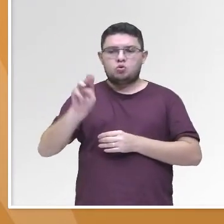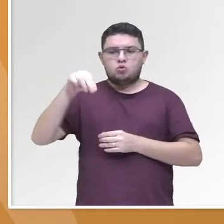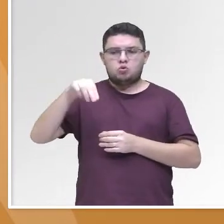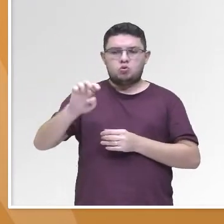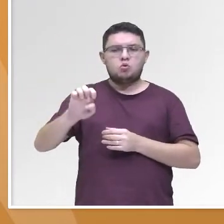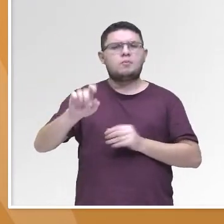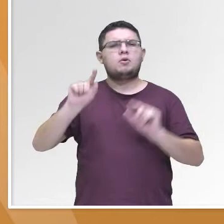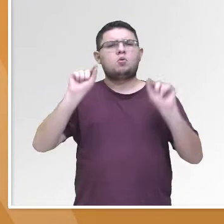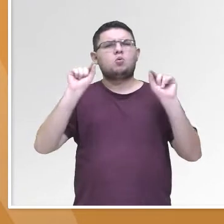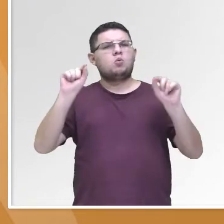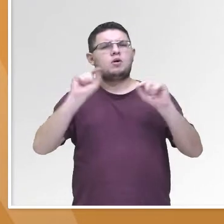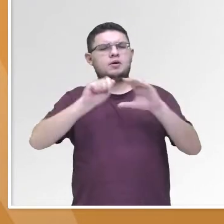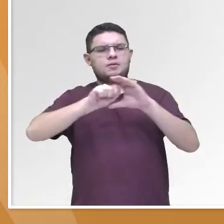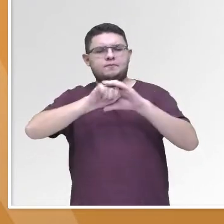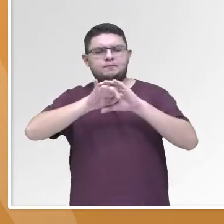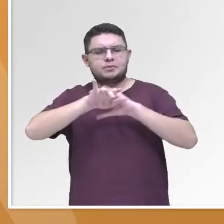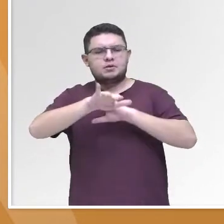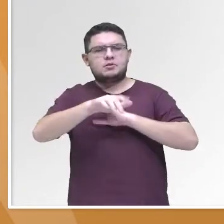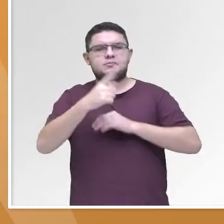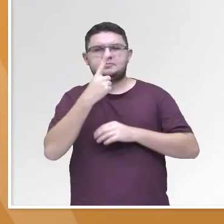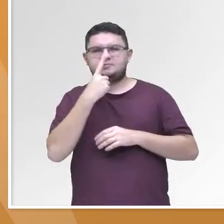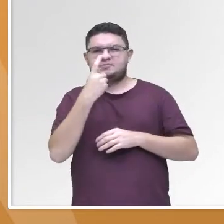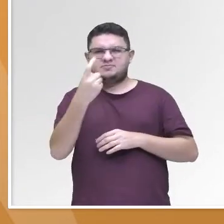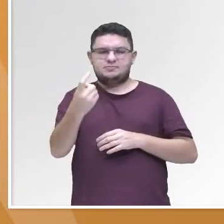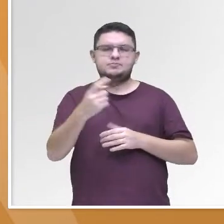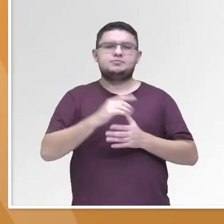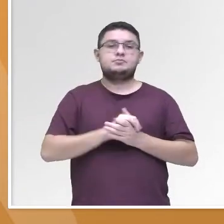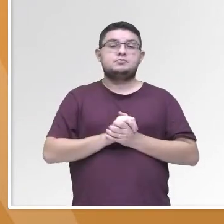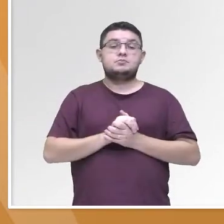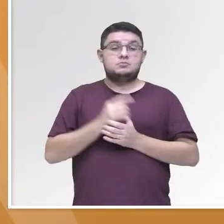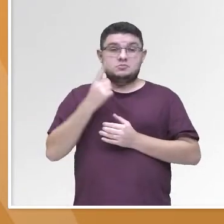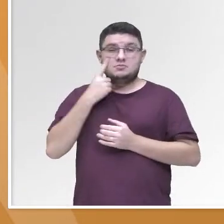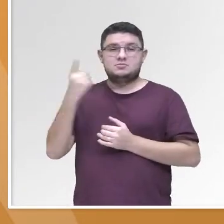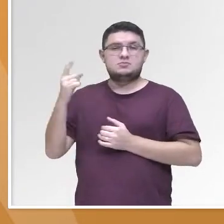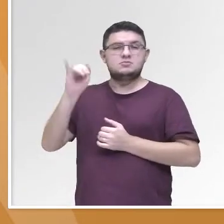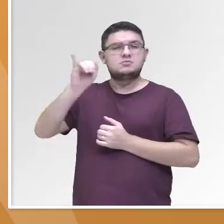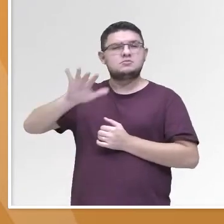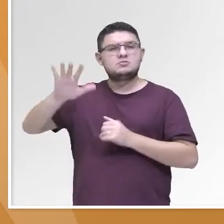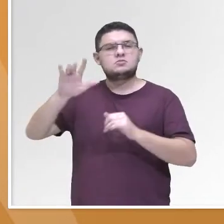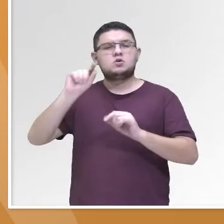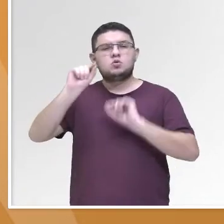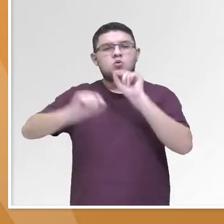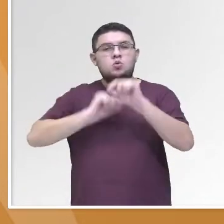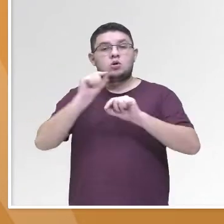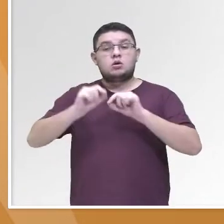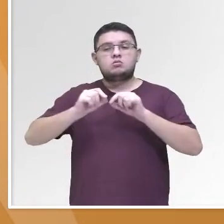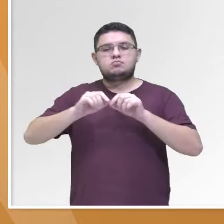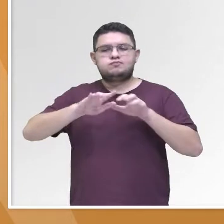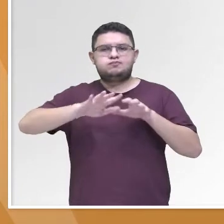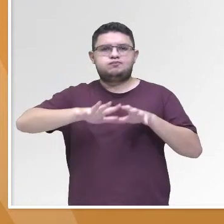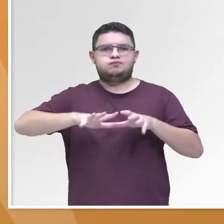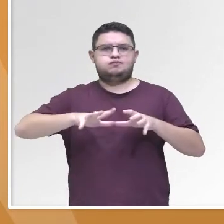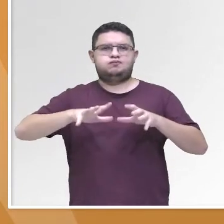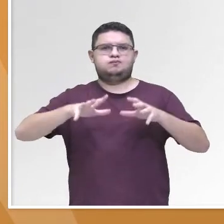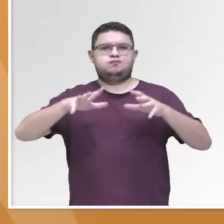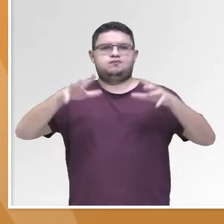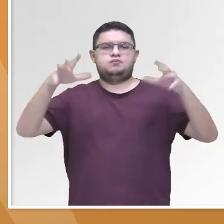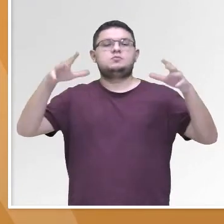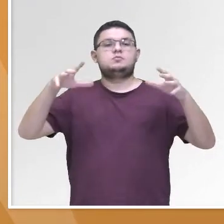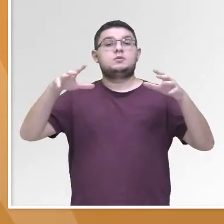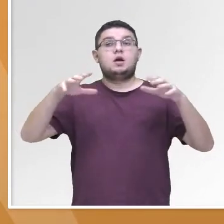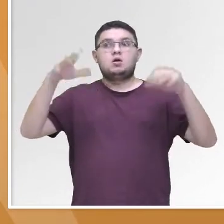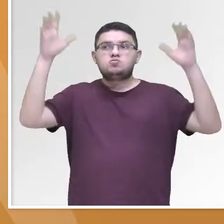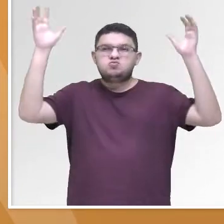ali acumulado, né, aquela área vai chover, vai ocorrer ali a infiltração para o solo, principalmente do chorume. Aí nós